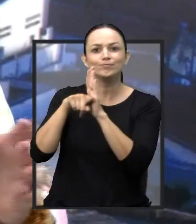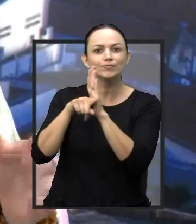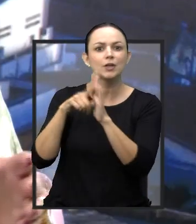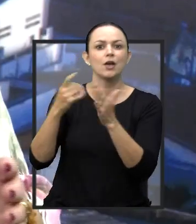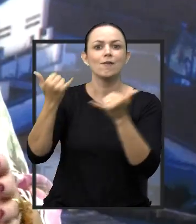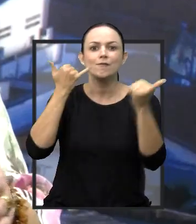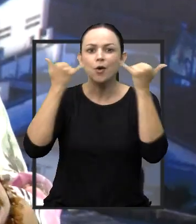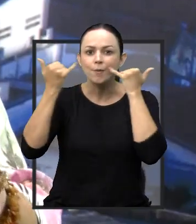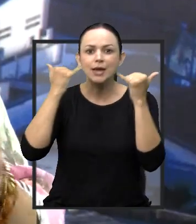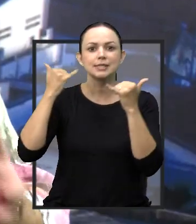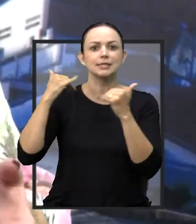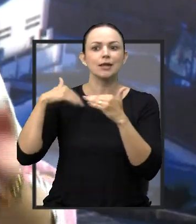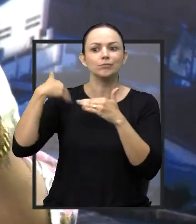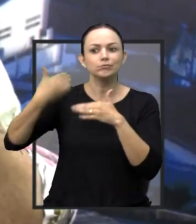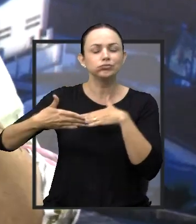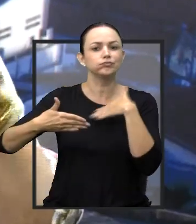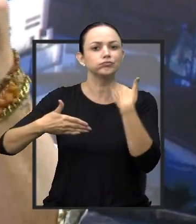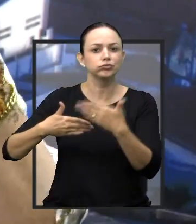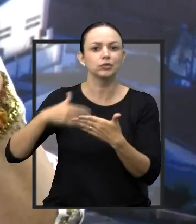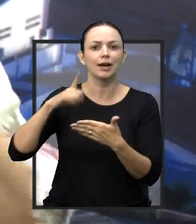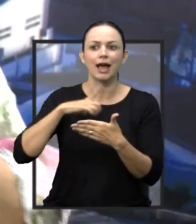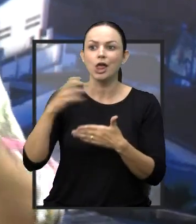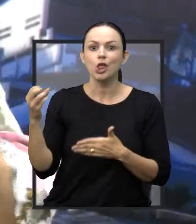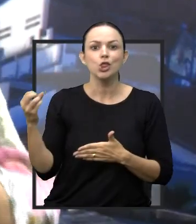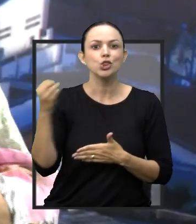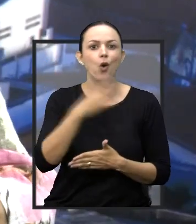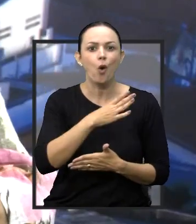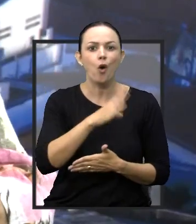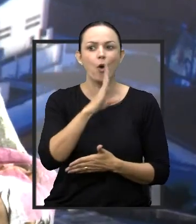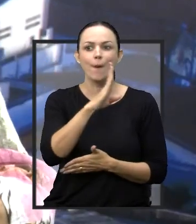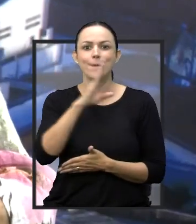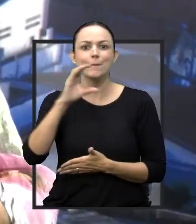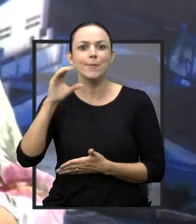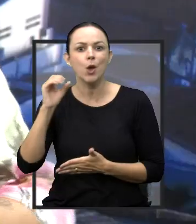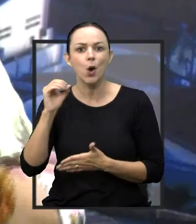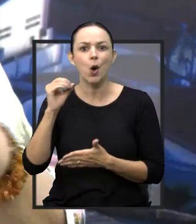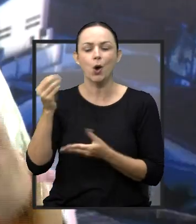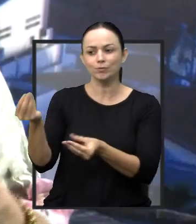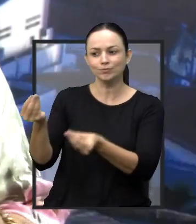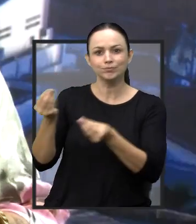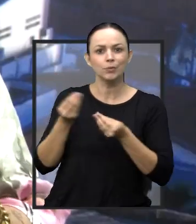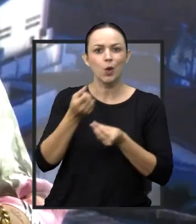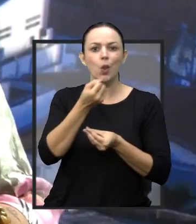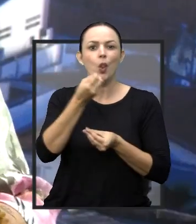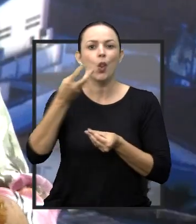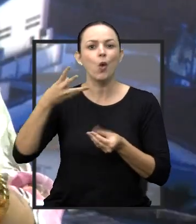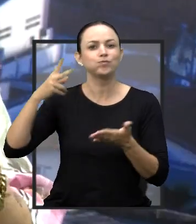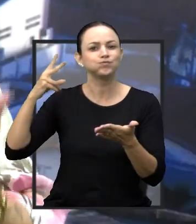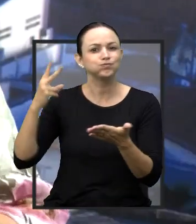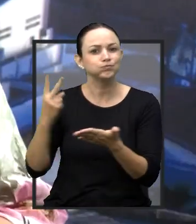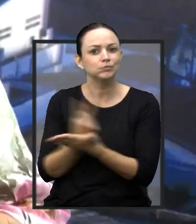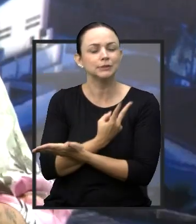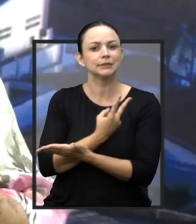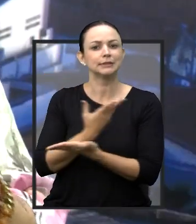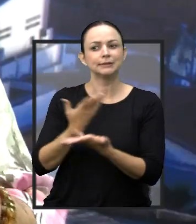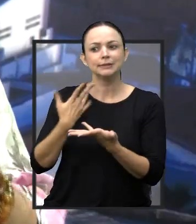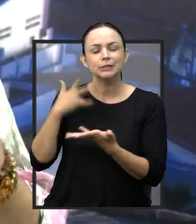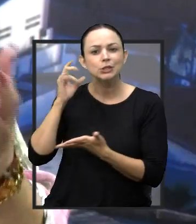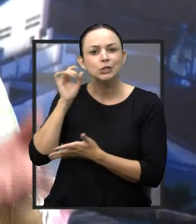né, de tempos em tempos, e a cada novo boletim que nós recebemos do número de ocorrências, nós